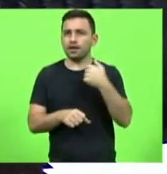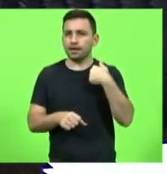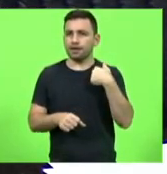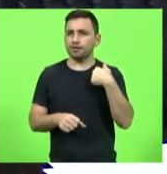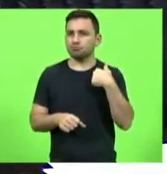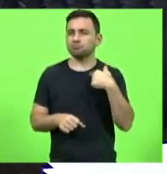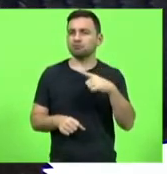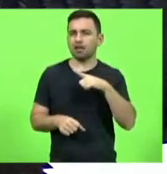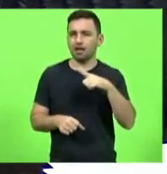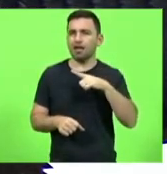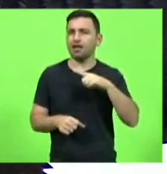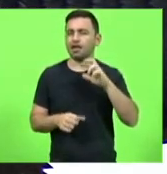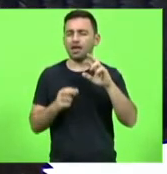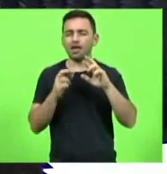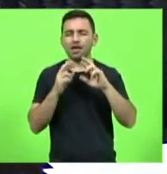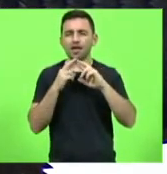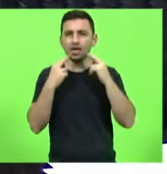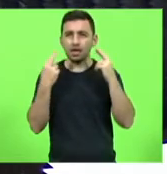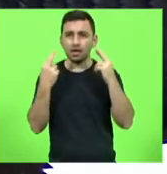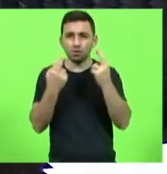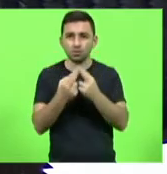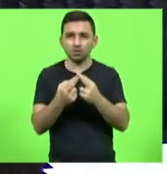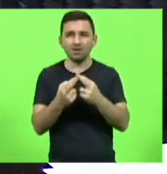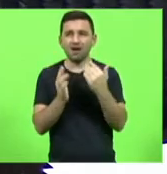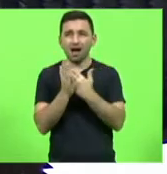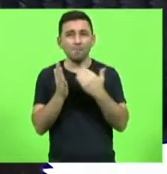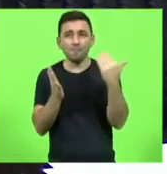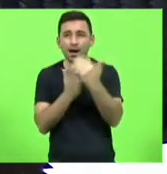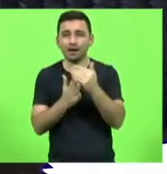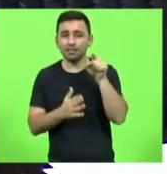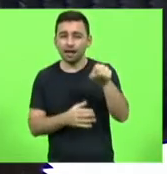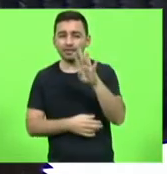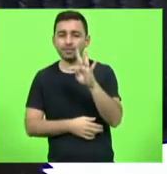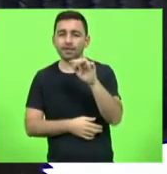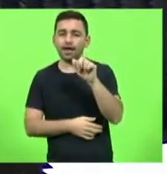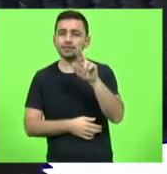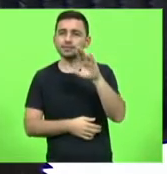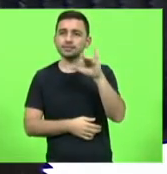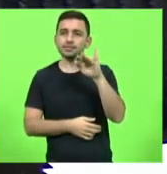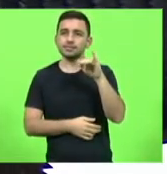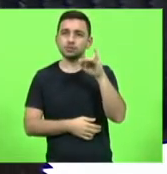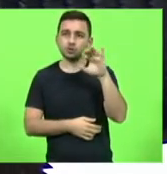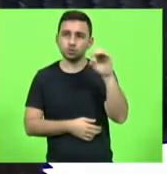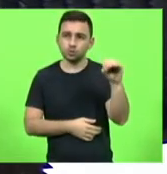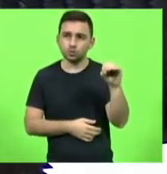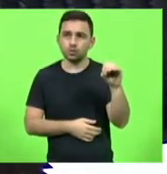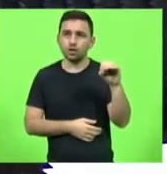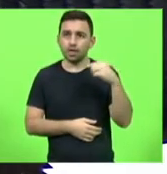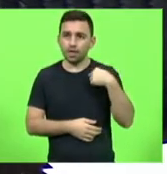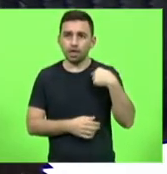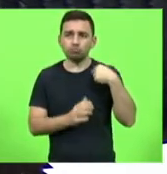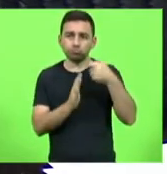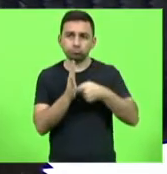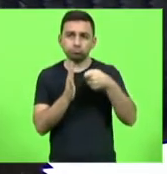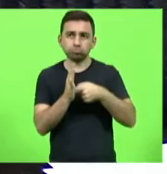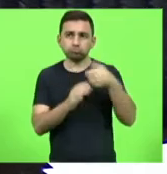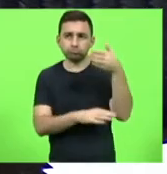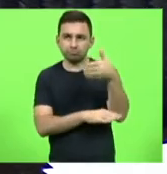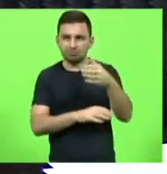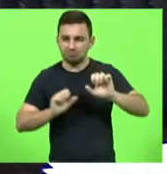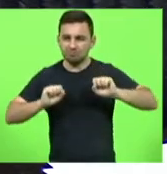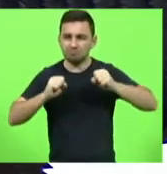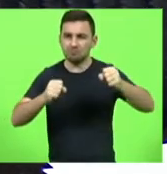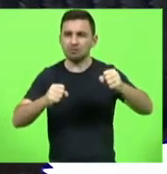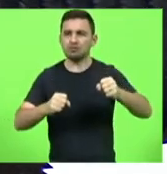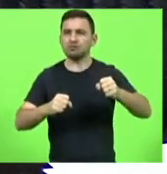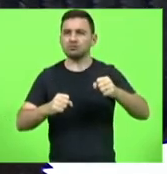inúmeras reuniões com o Tarcísio, ele é um cara altamente, ele é uma máquina de guerra, ele me convenceu, eu fui brigar pelos pedágios, fui bufando, cheio